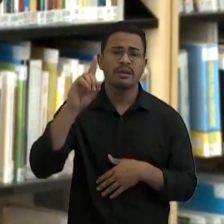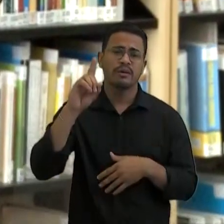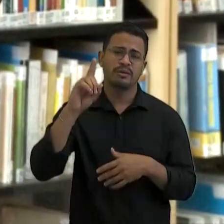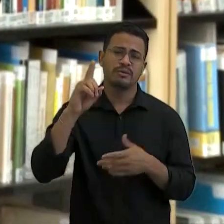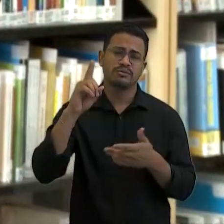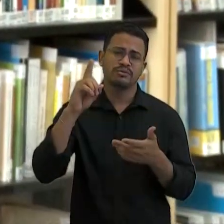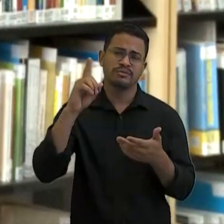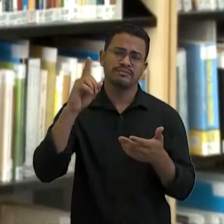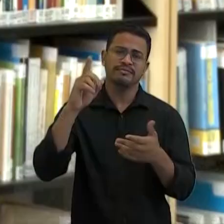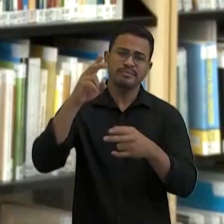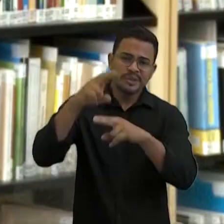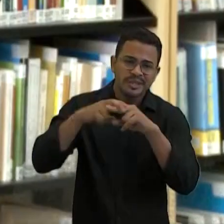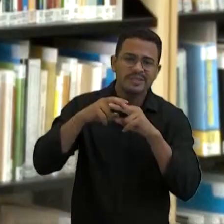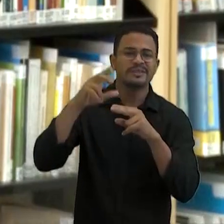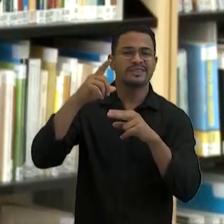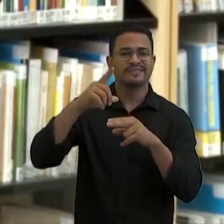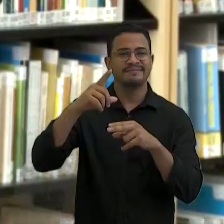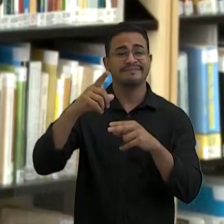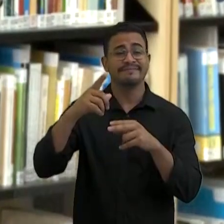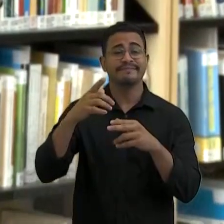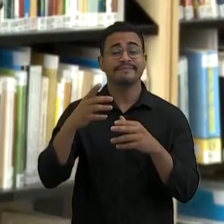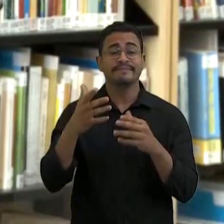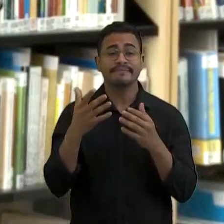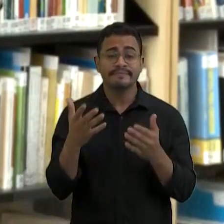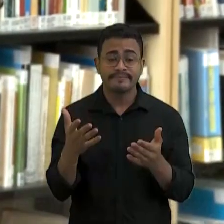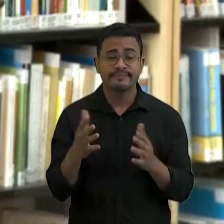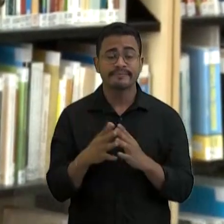também. Certeza. Então eu